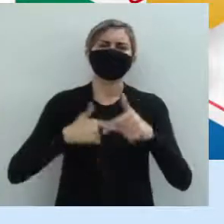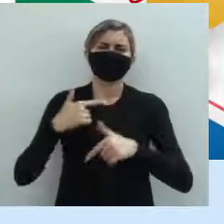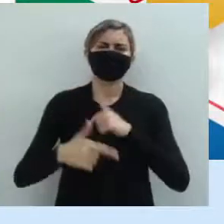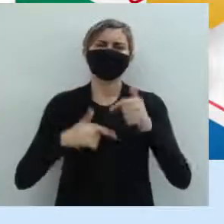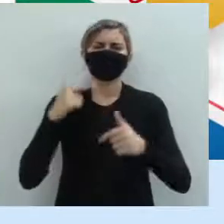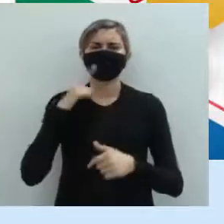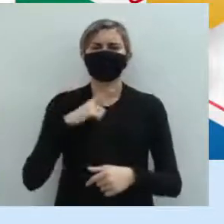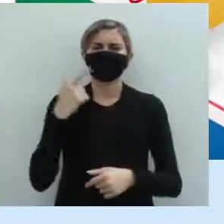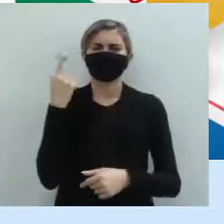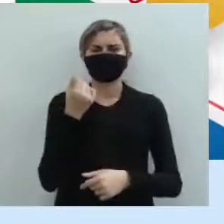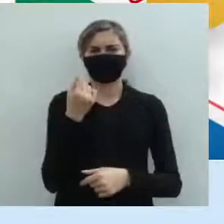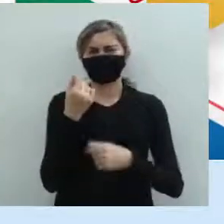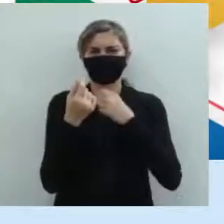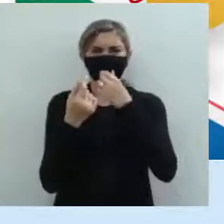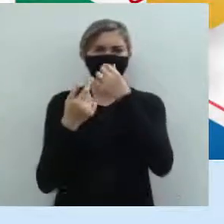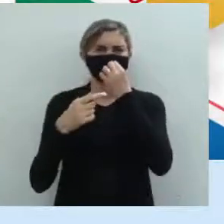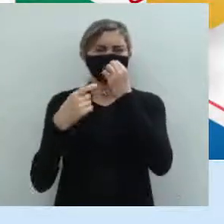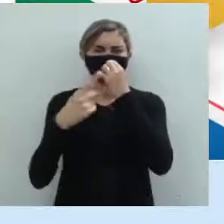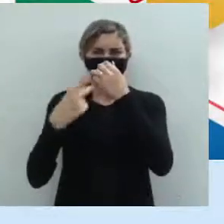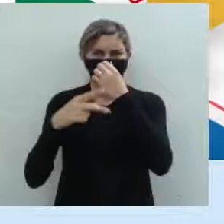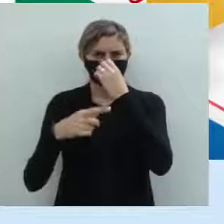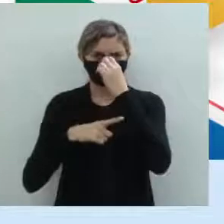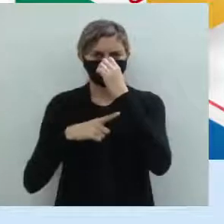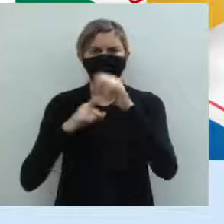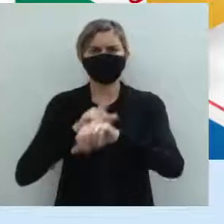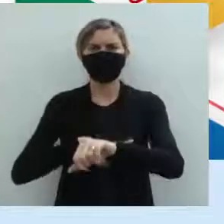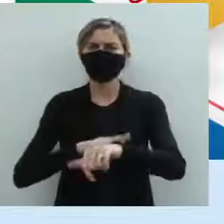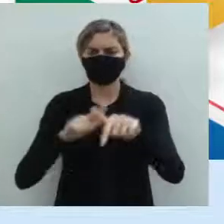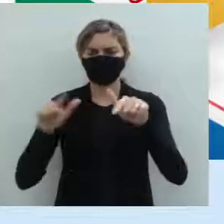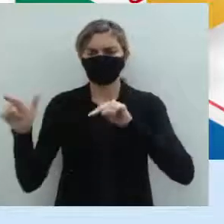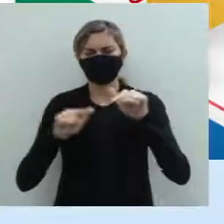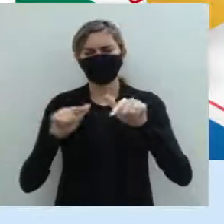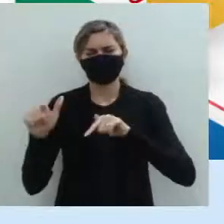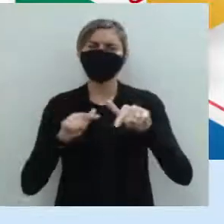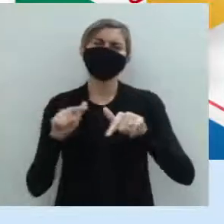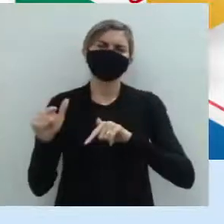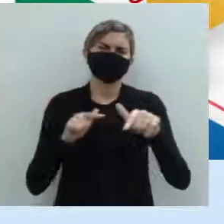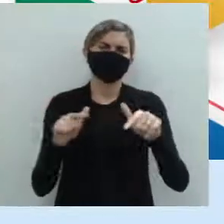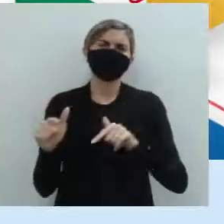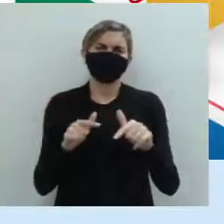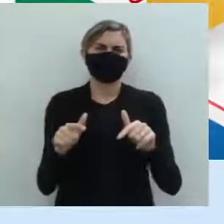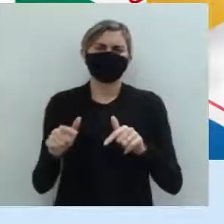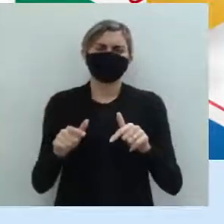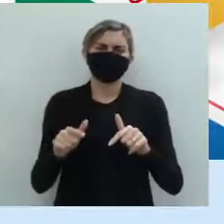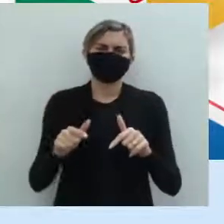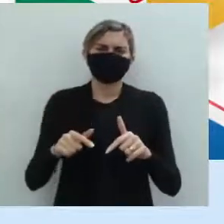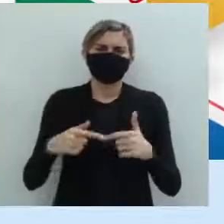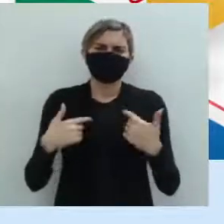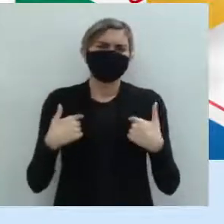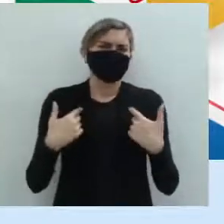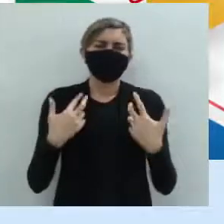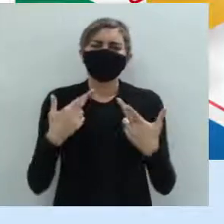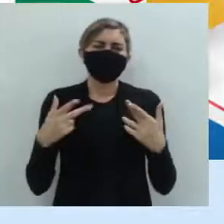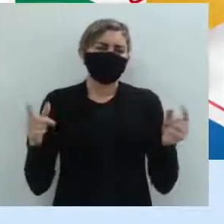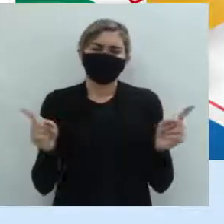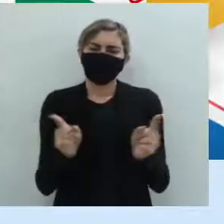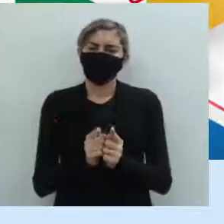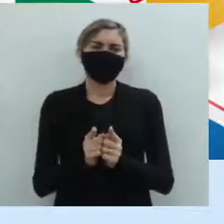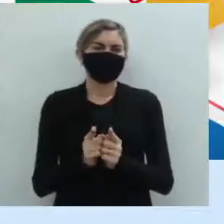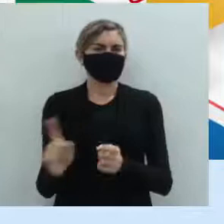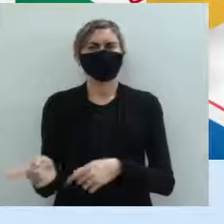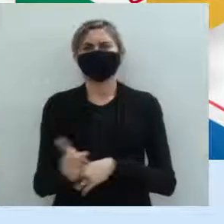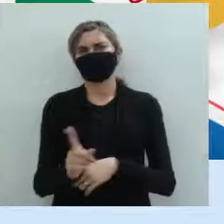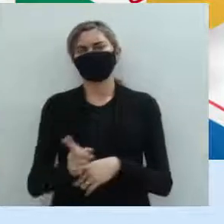possa ter esse rendimento. E esse tempo de trabalho, essa jornada de trabalho, ela não é curta, tá